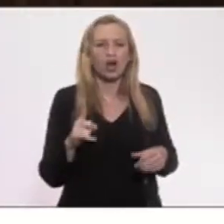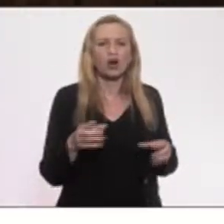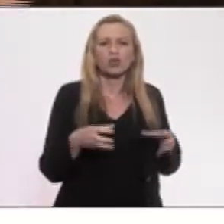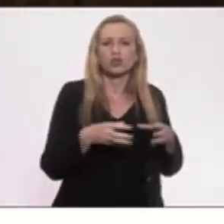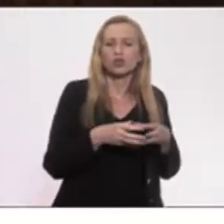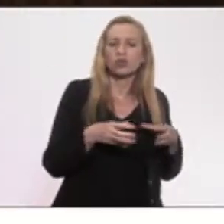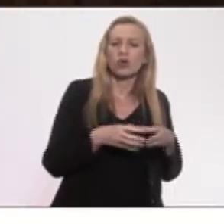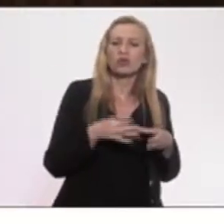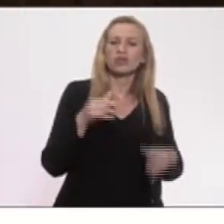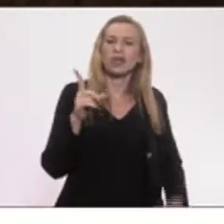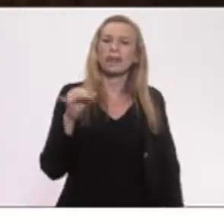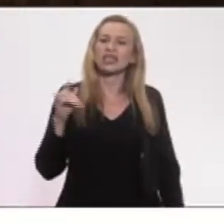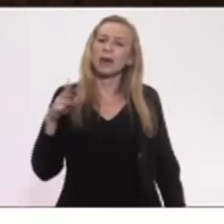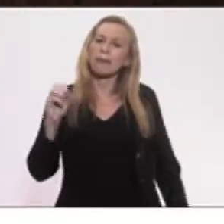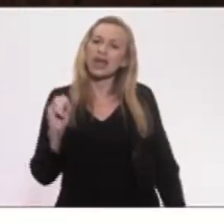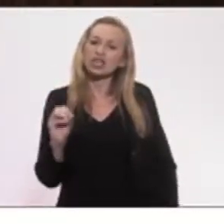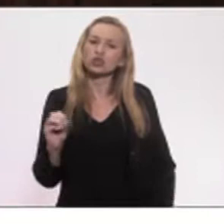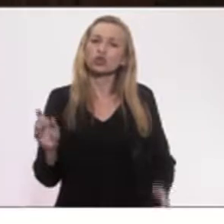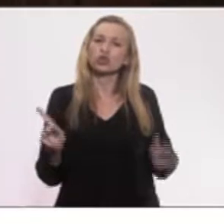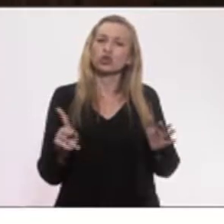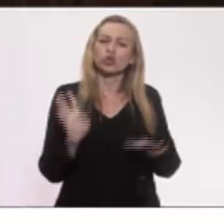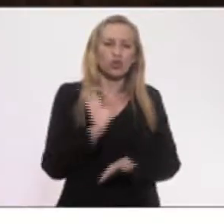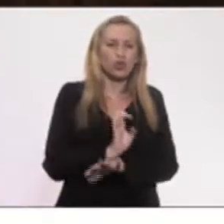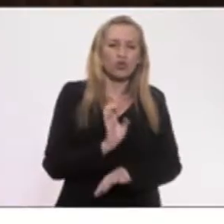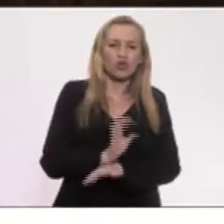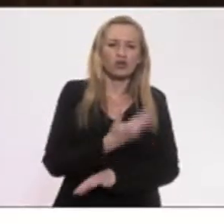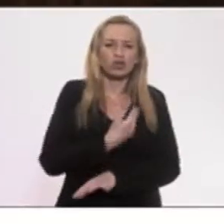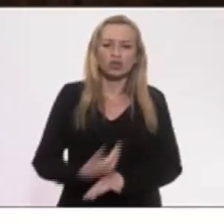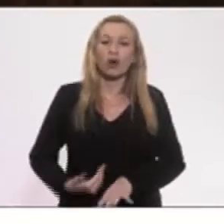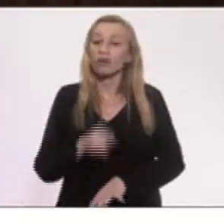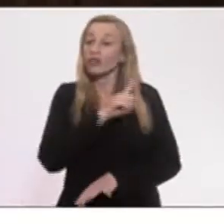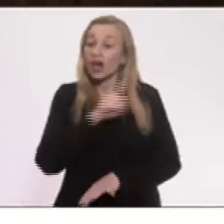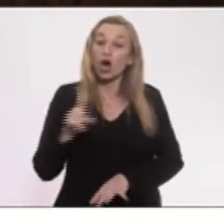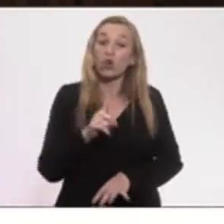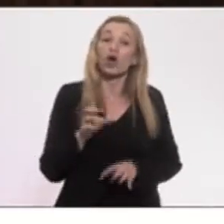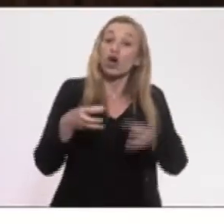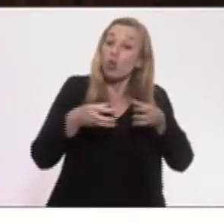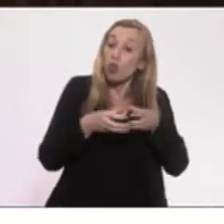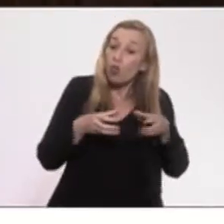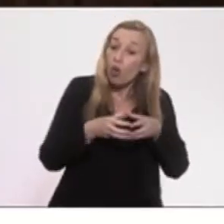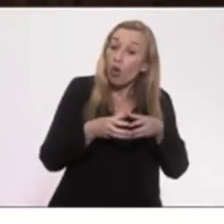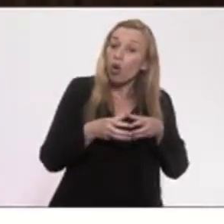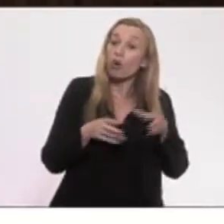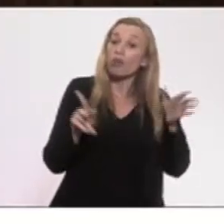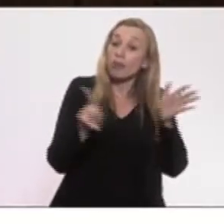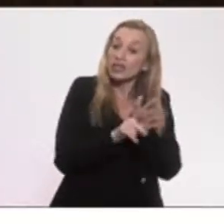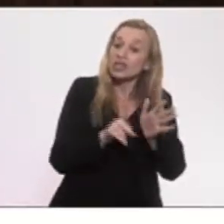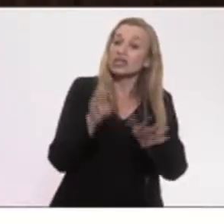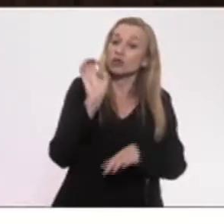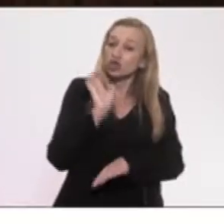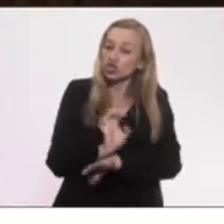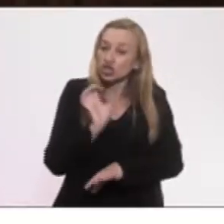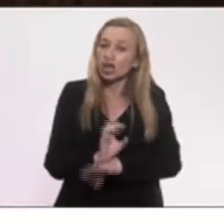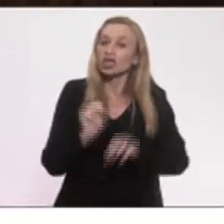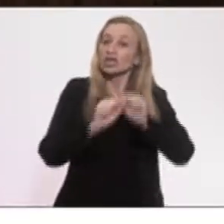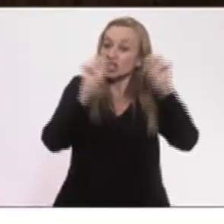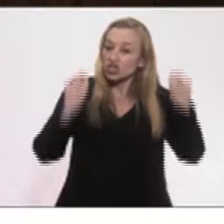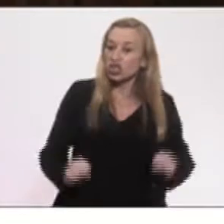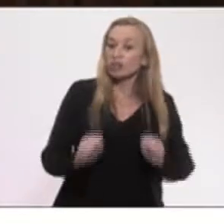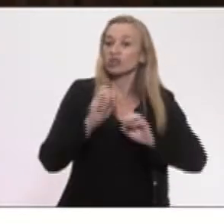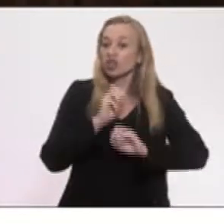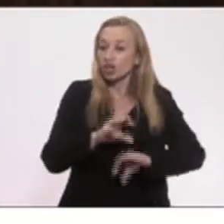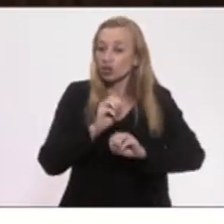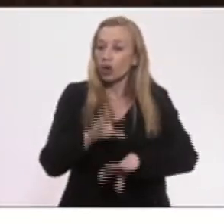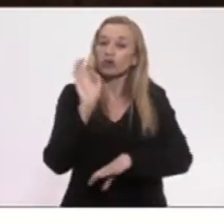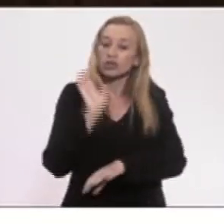uma superintendência do governo estadual, não. É um órgão de Estado, é o órgão normativo do Sistema Estadual de Ensino